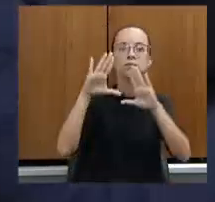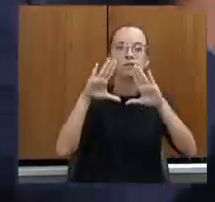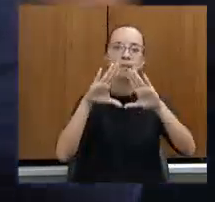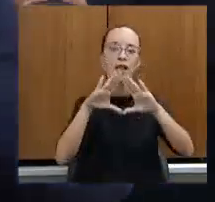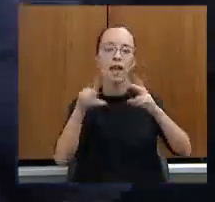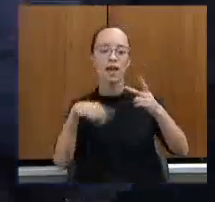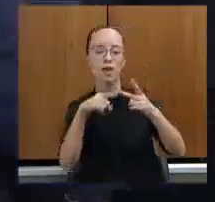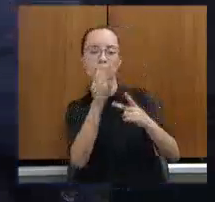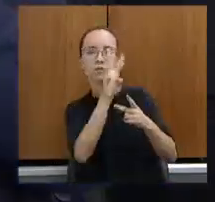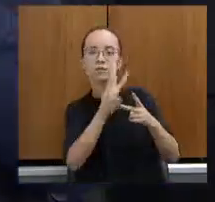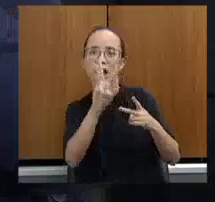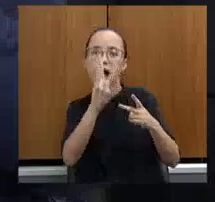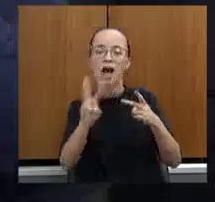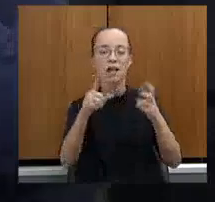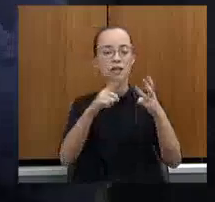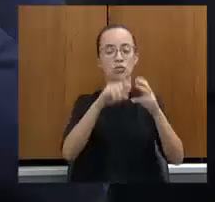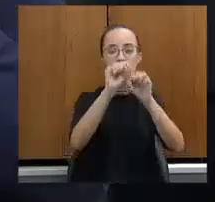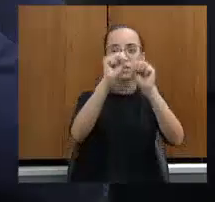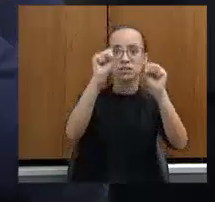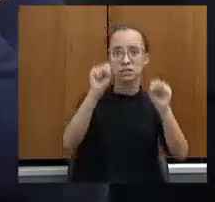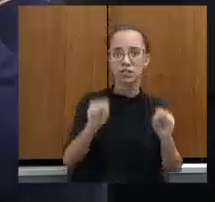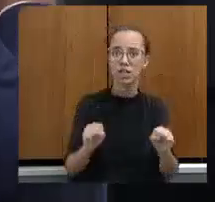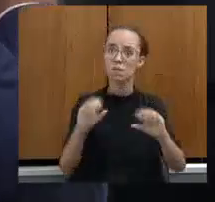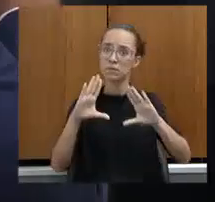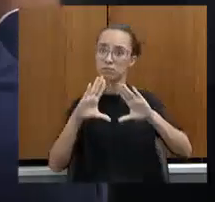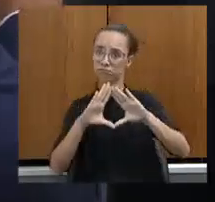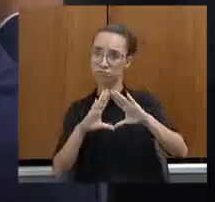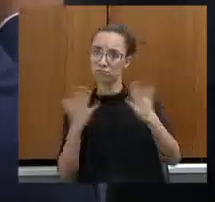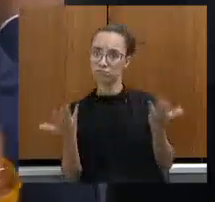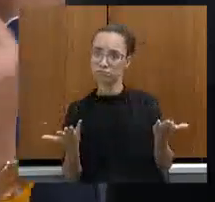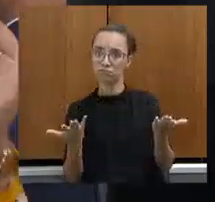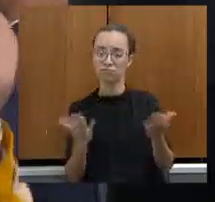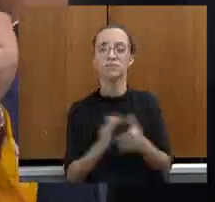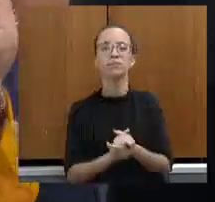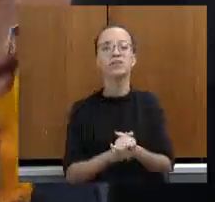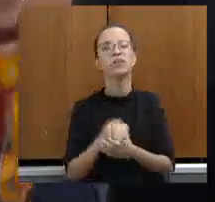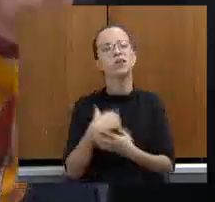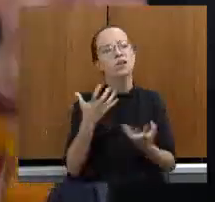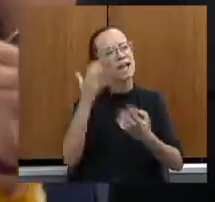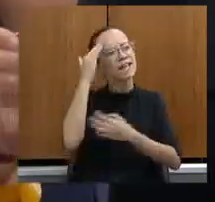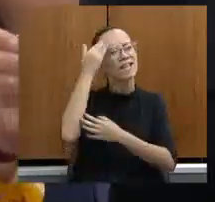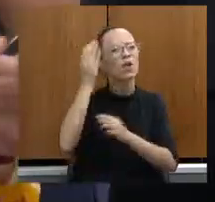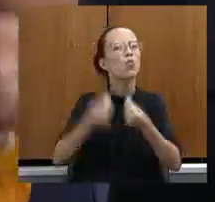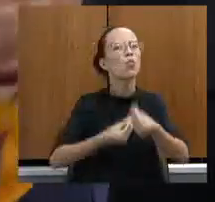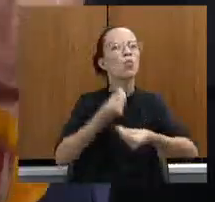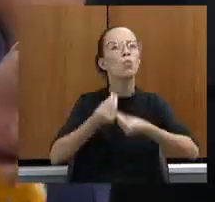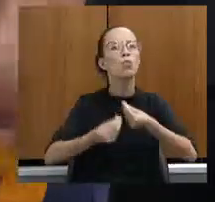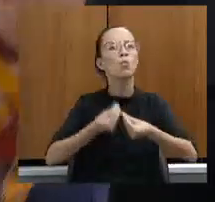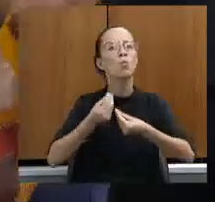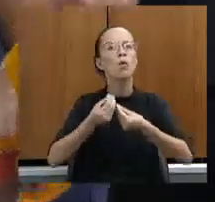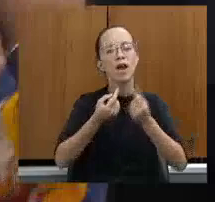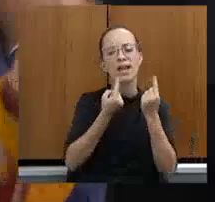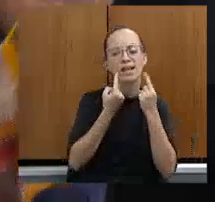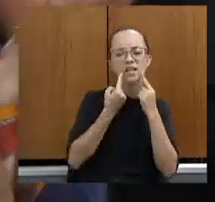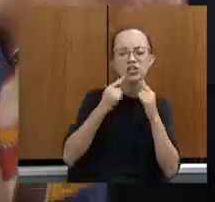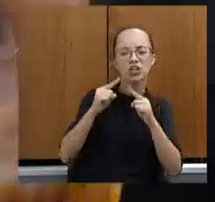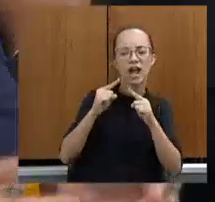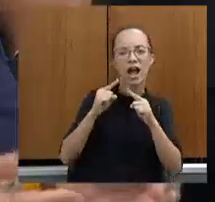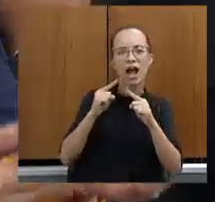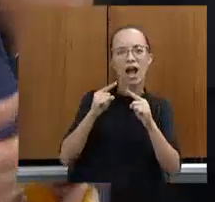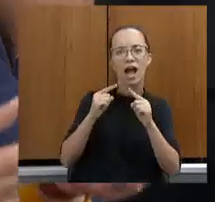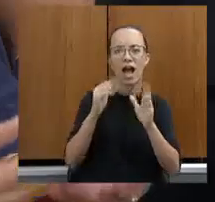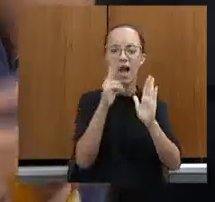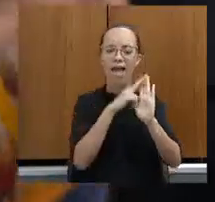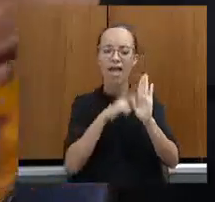do site do Portal da Assembleia Legislativa eu quero entender como é que isso questionar a política institucional de